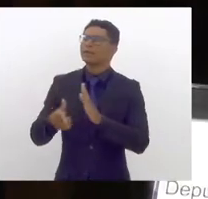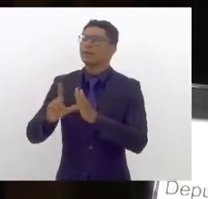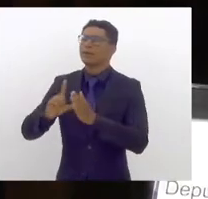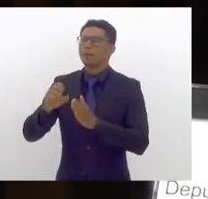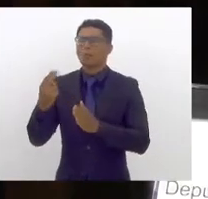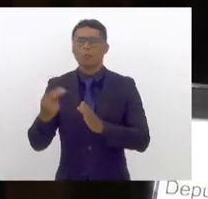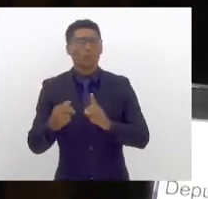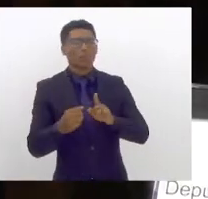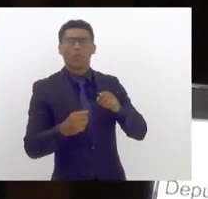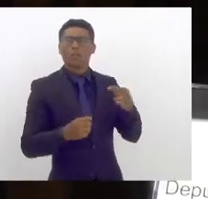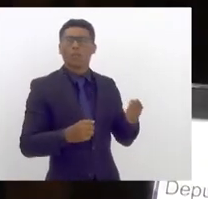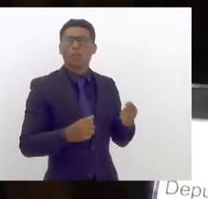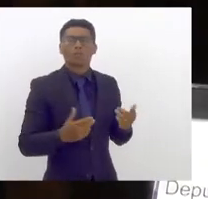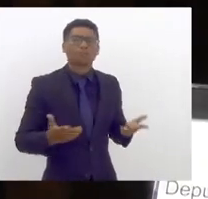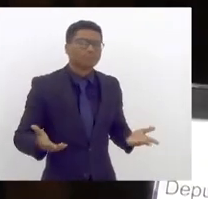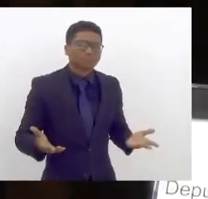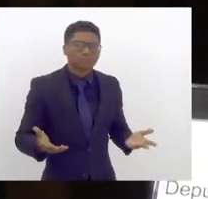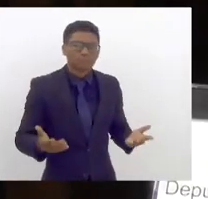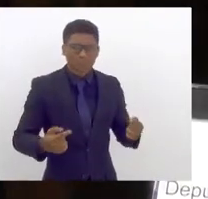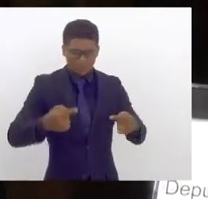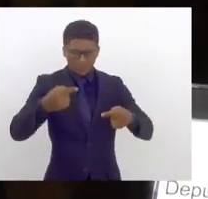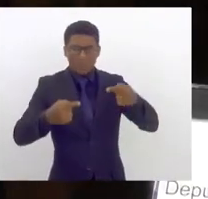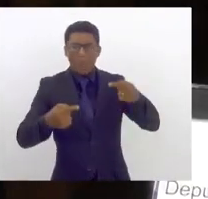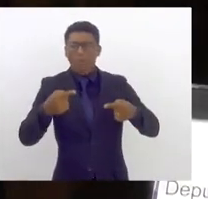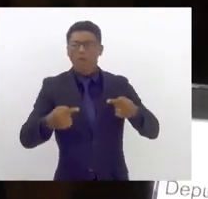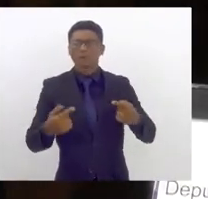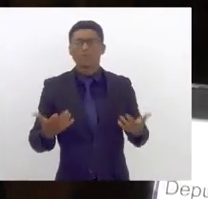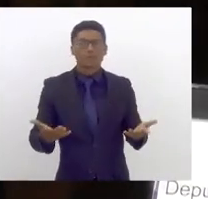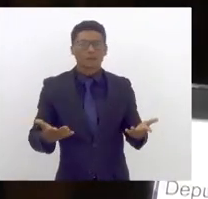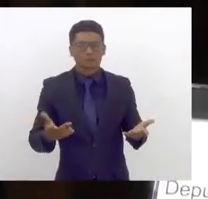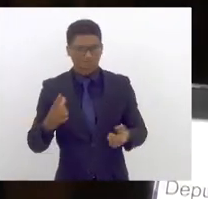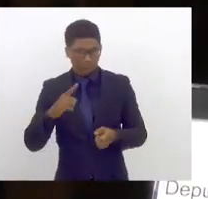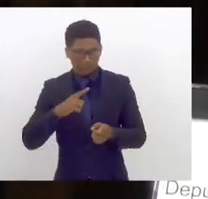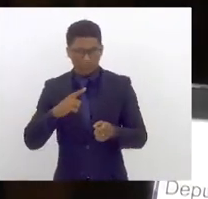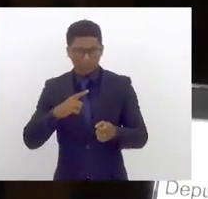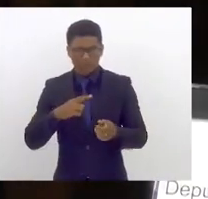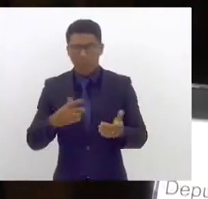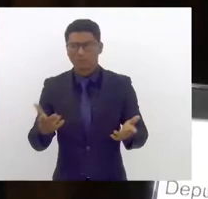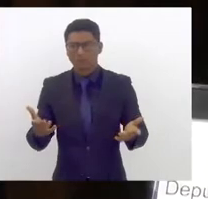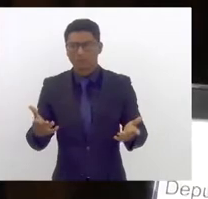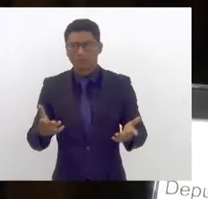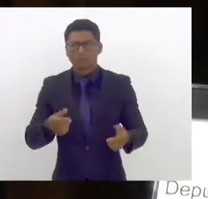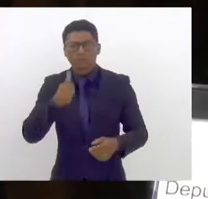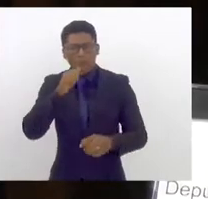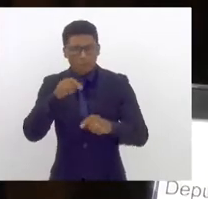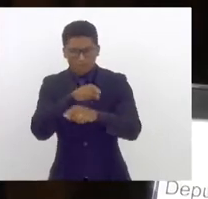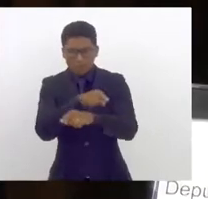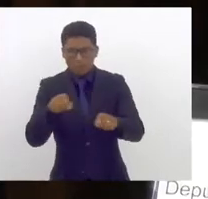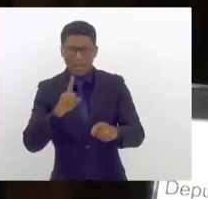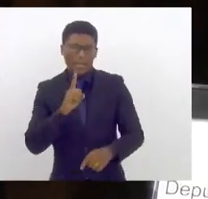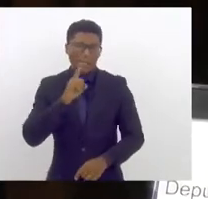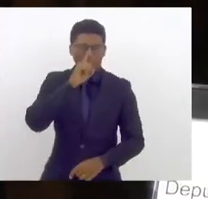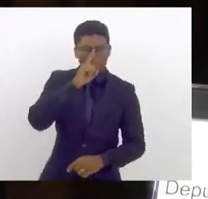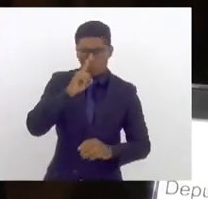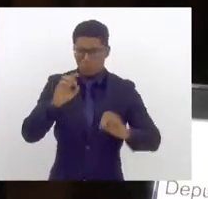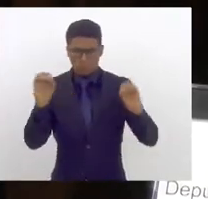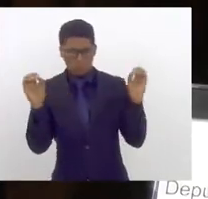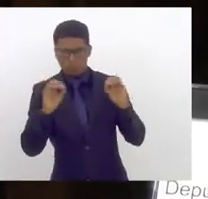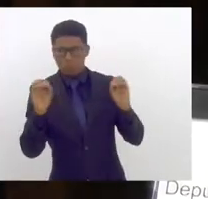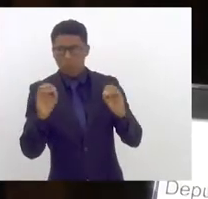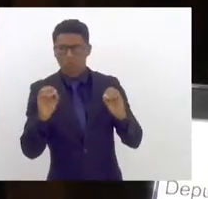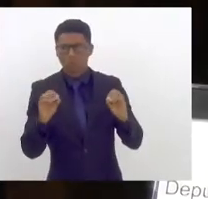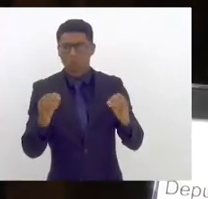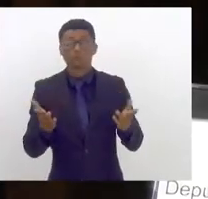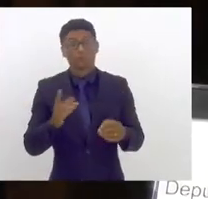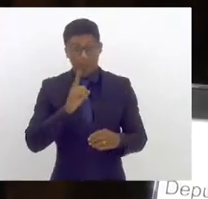idade quais são as políticas voltadas né para essas mulheres Será que essas mulheres não apresentam nenhum risco os